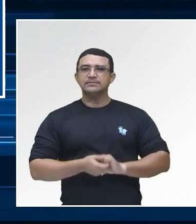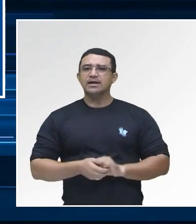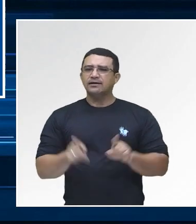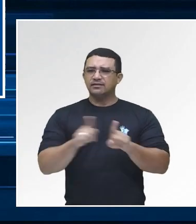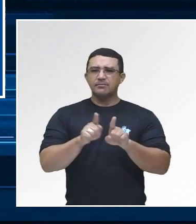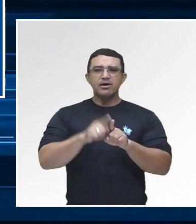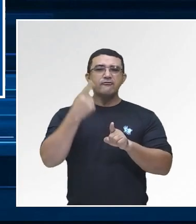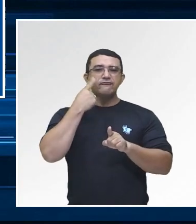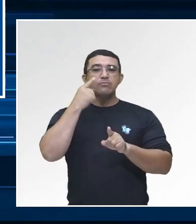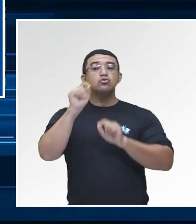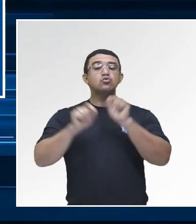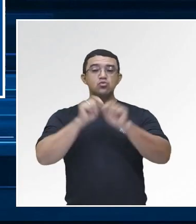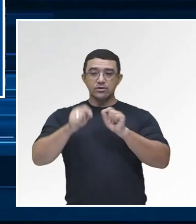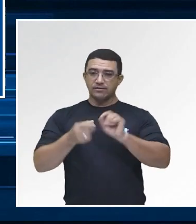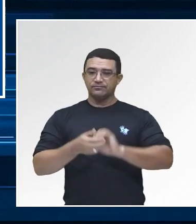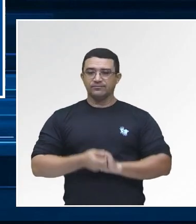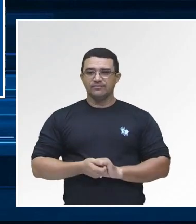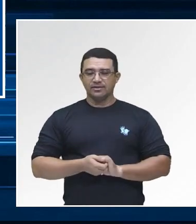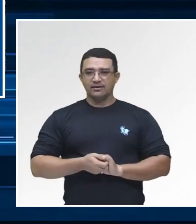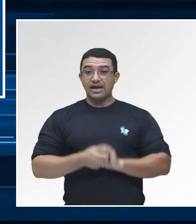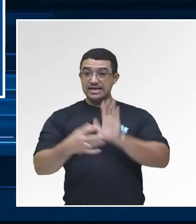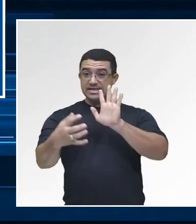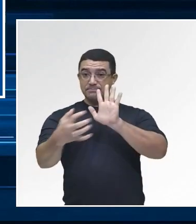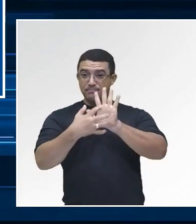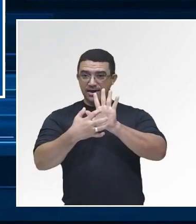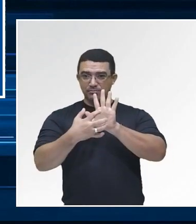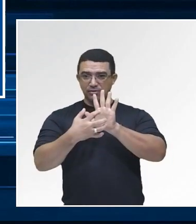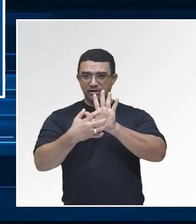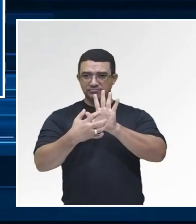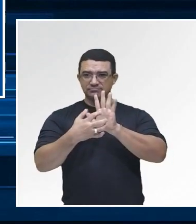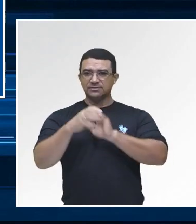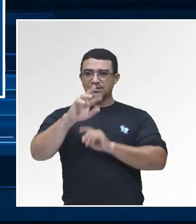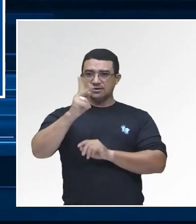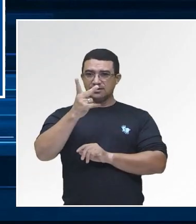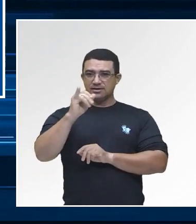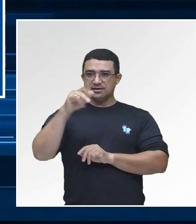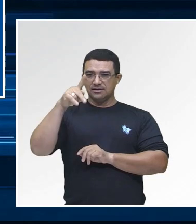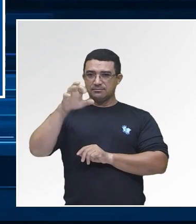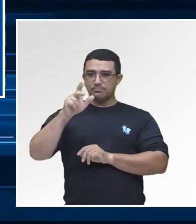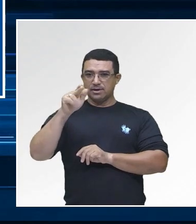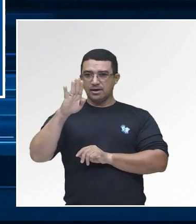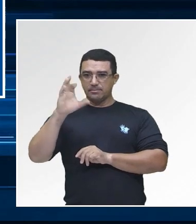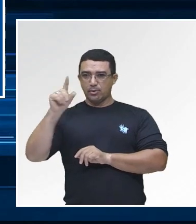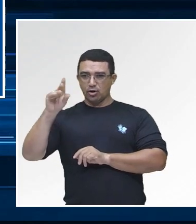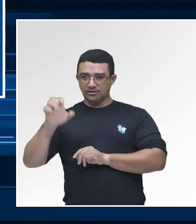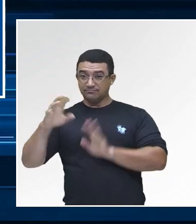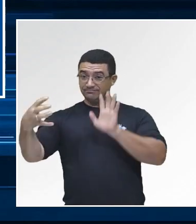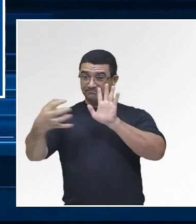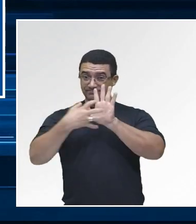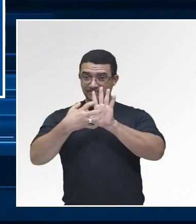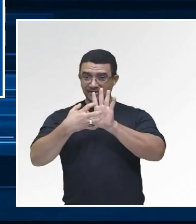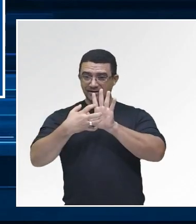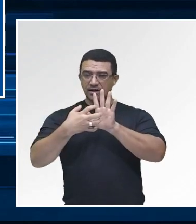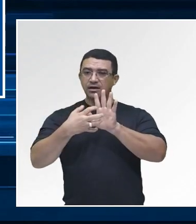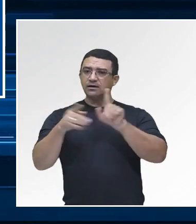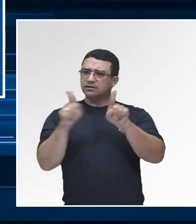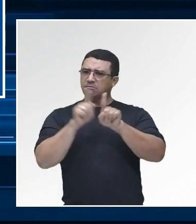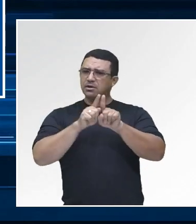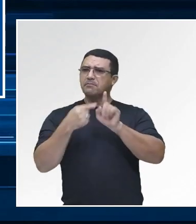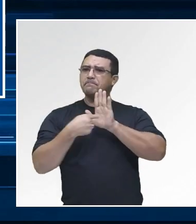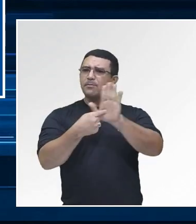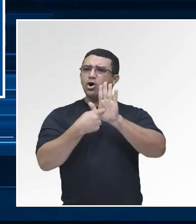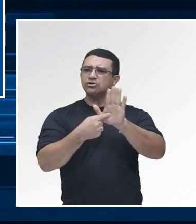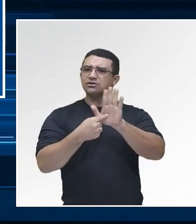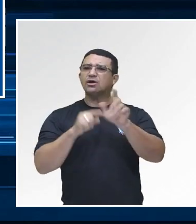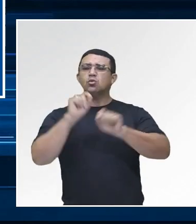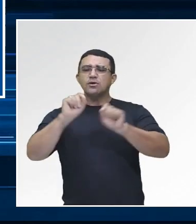chamada hipérbole, que consiste em expressar uma ideia com exagero, quando se